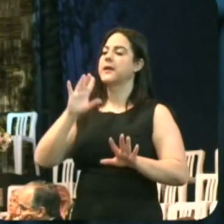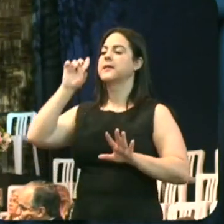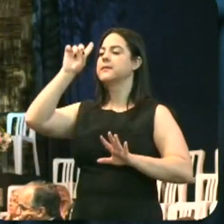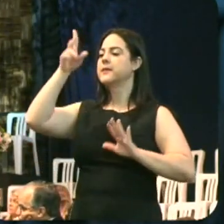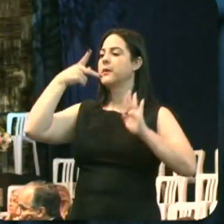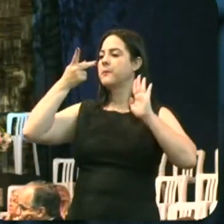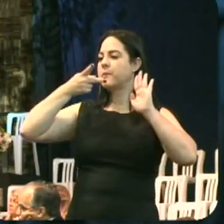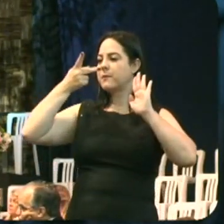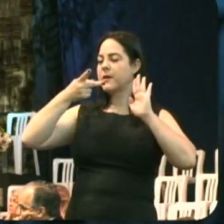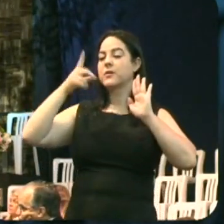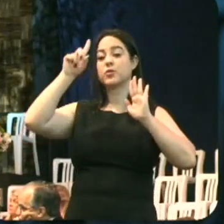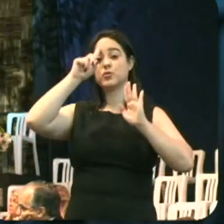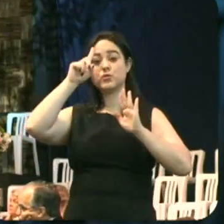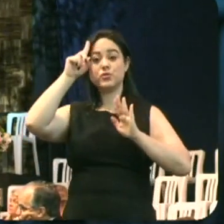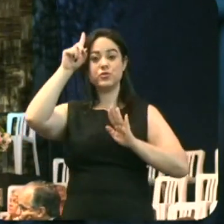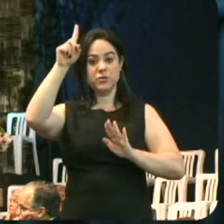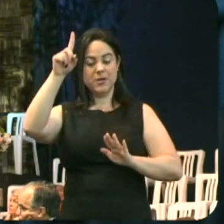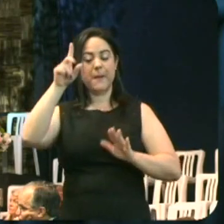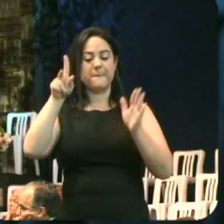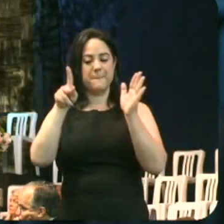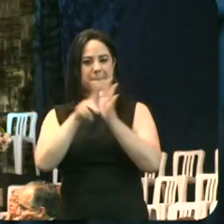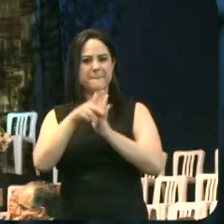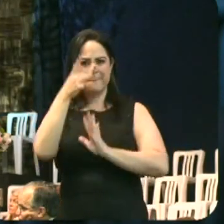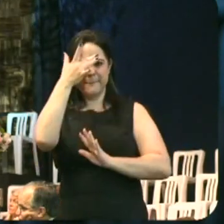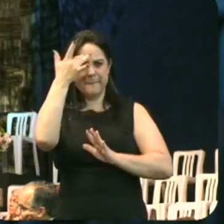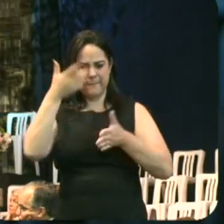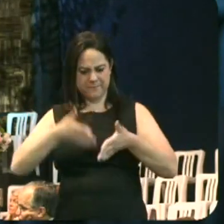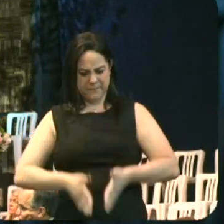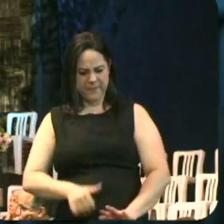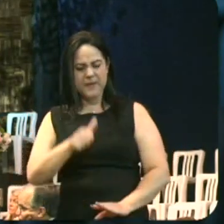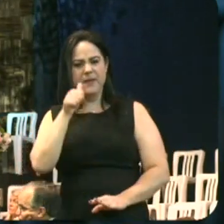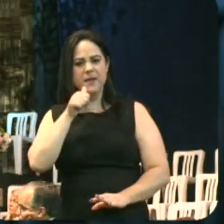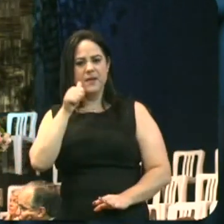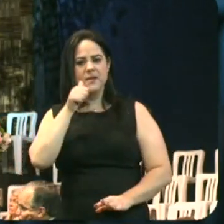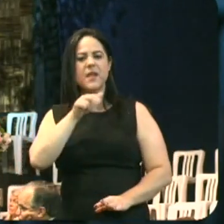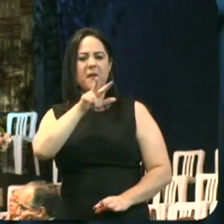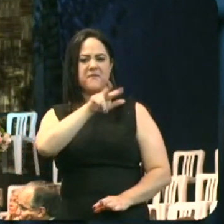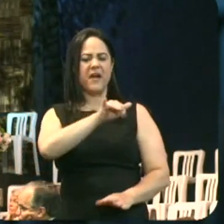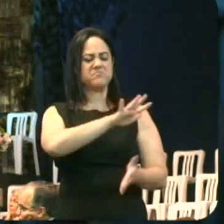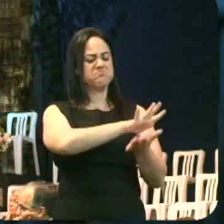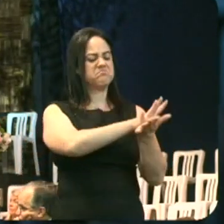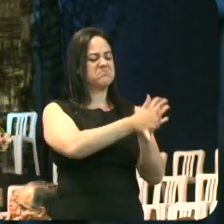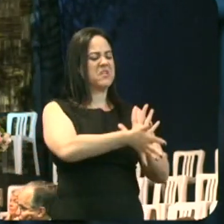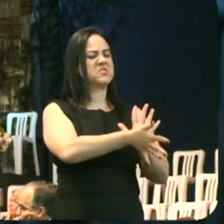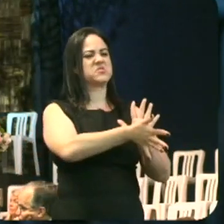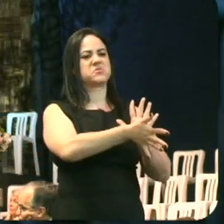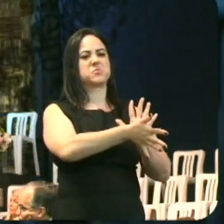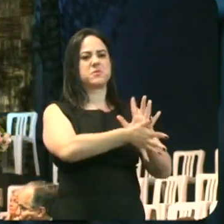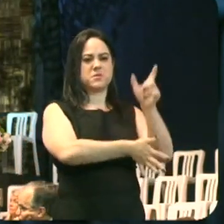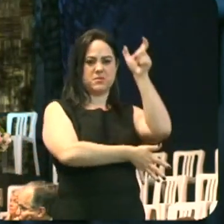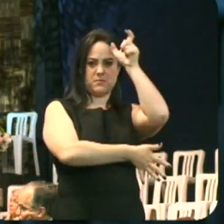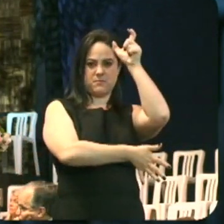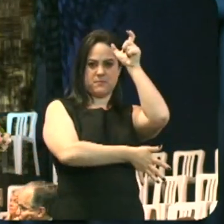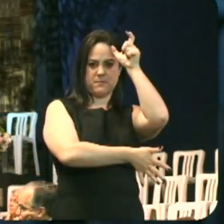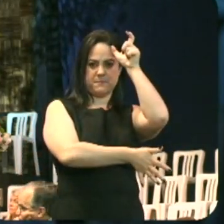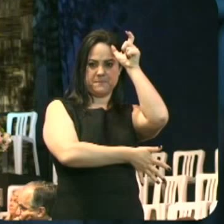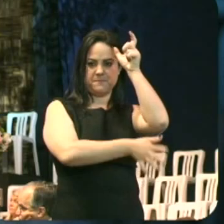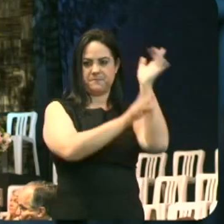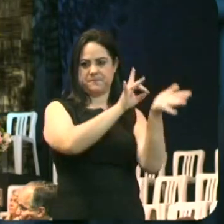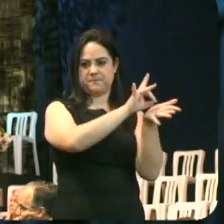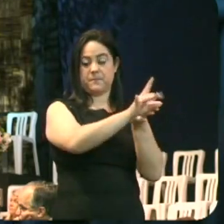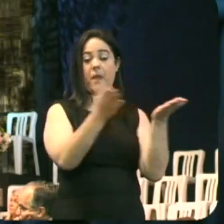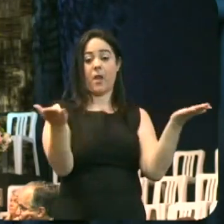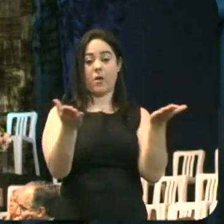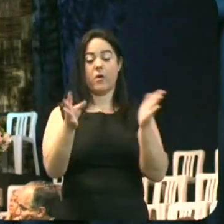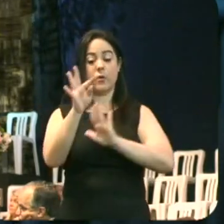um descendente da mulher esmagaria a cabeça da serpente. E o texto que nós acabamos